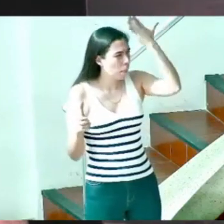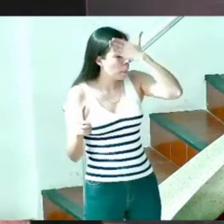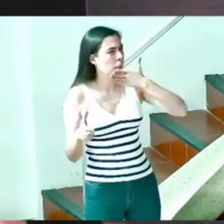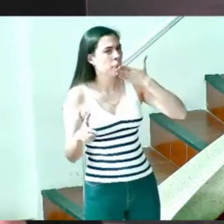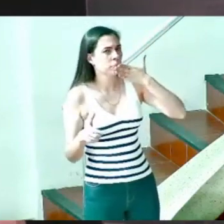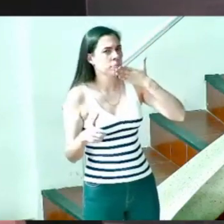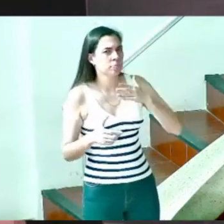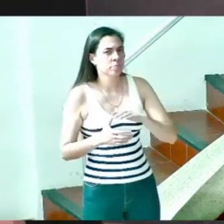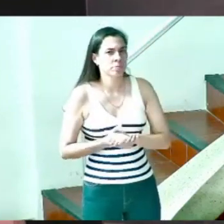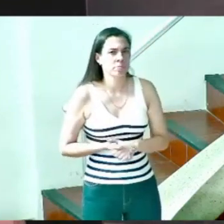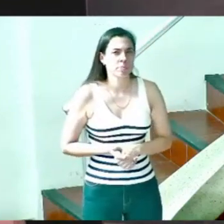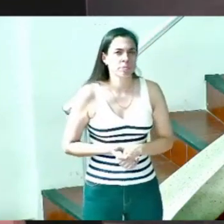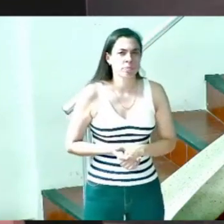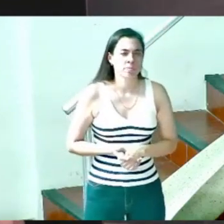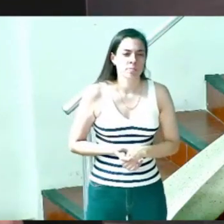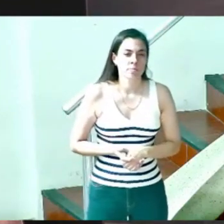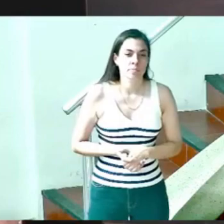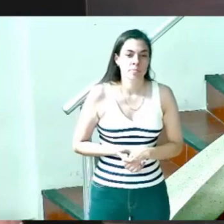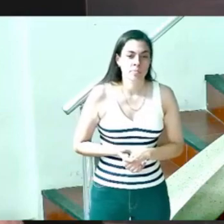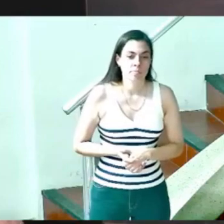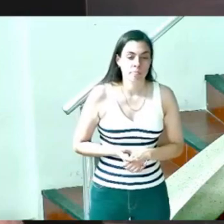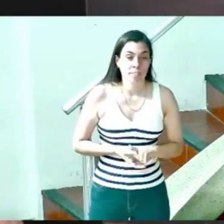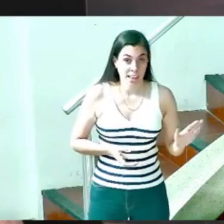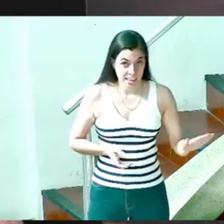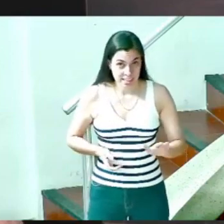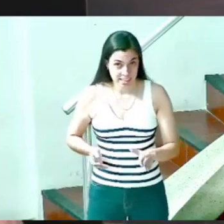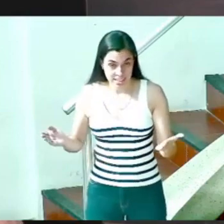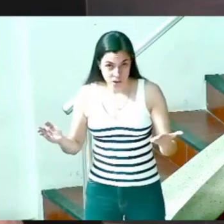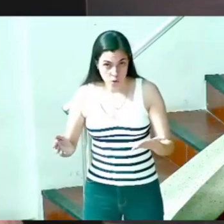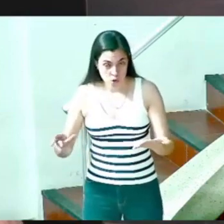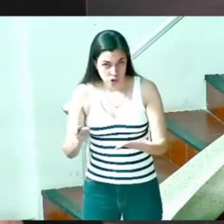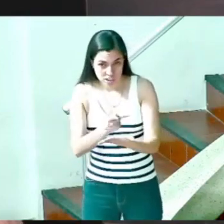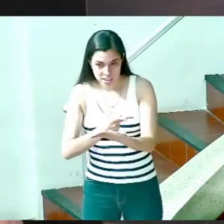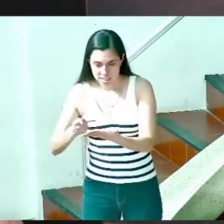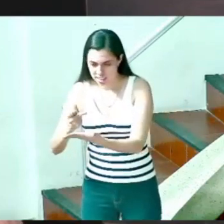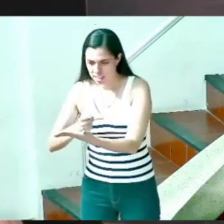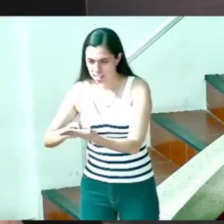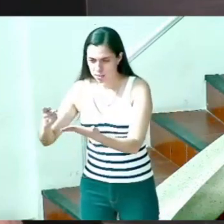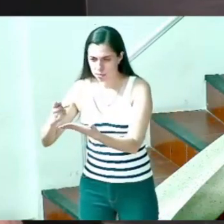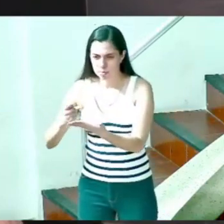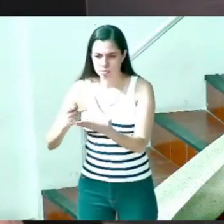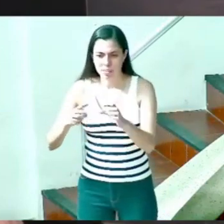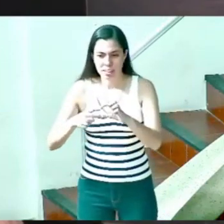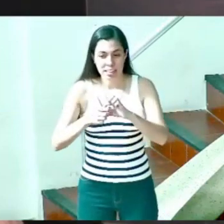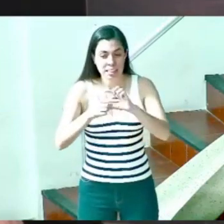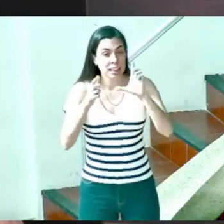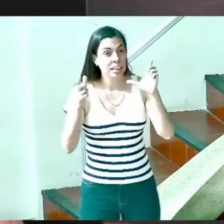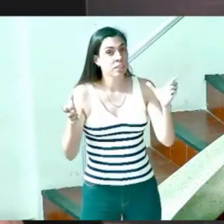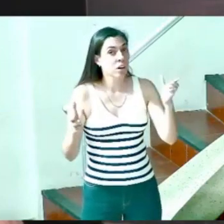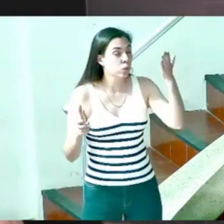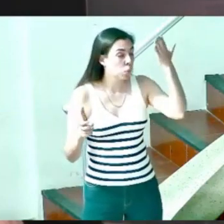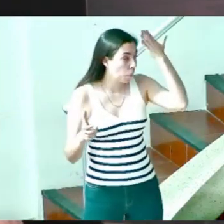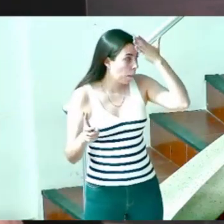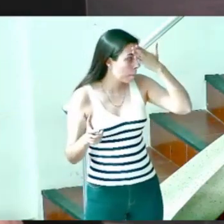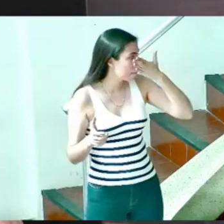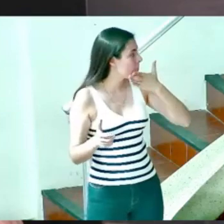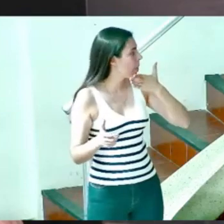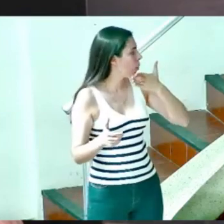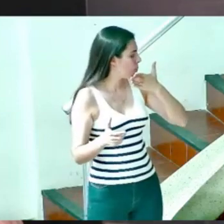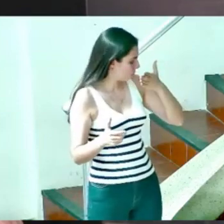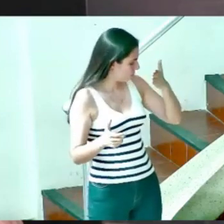do mal. E é isso que as nossas crianças estão registrando: livra-nos do mal. E o livra-nos do mal aqui